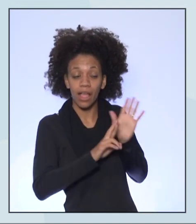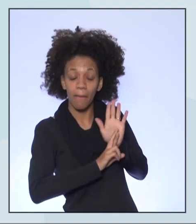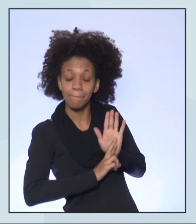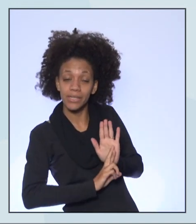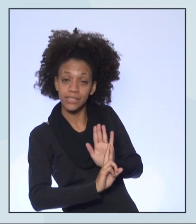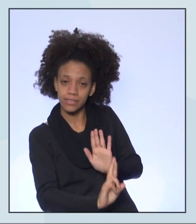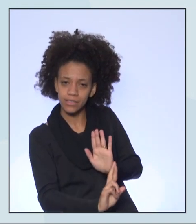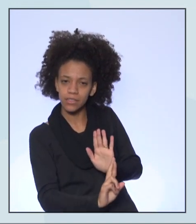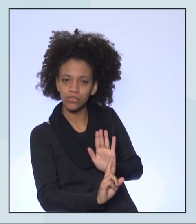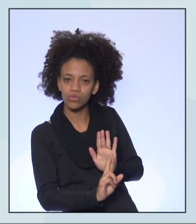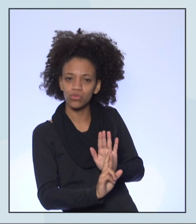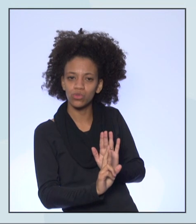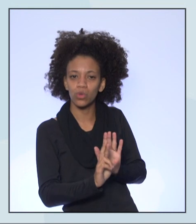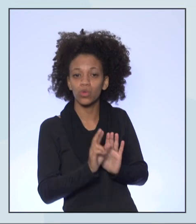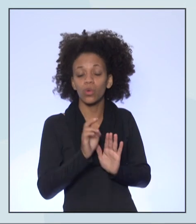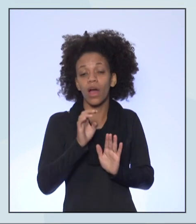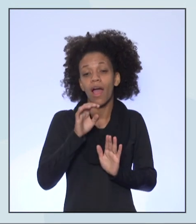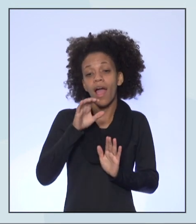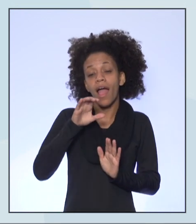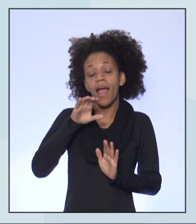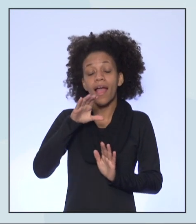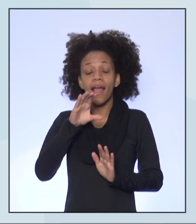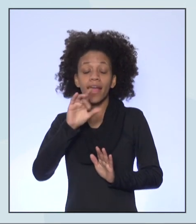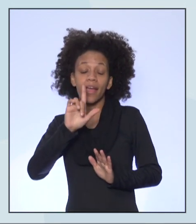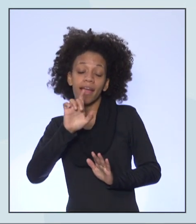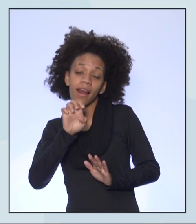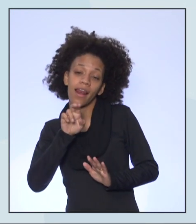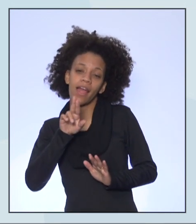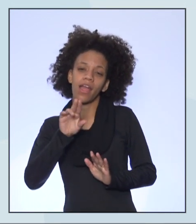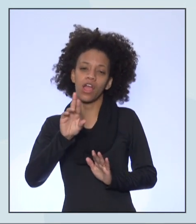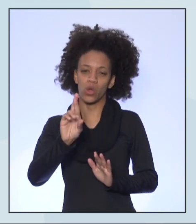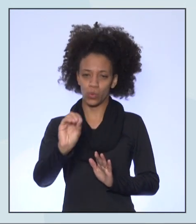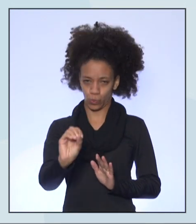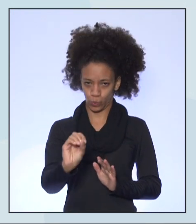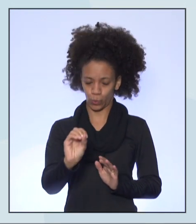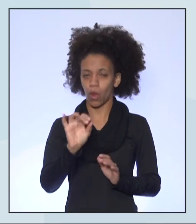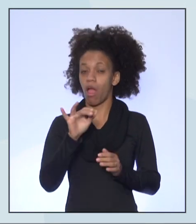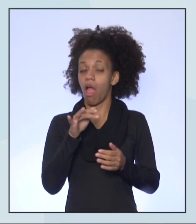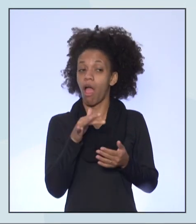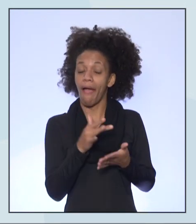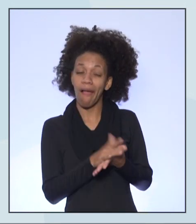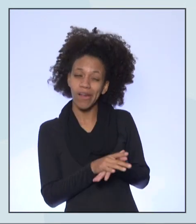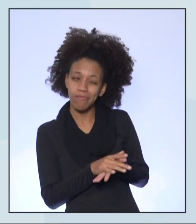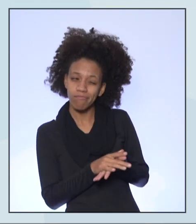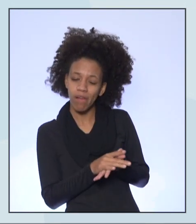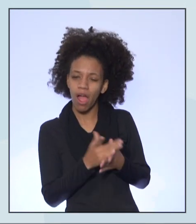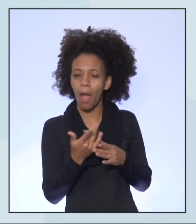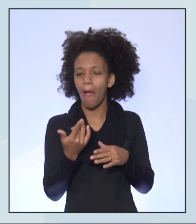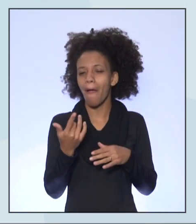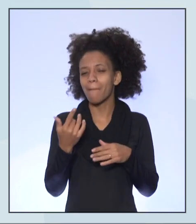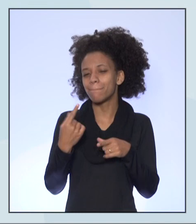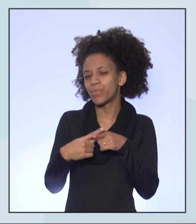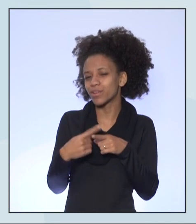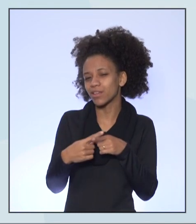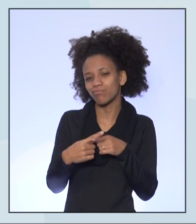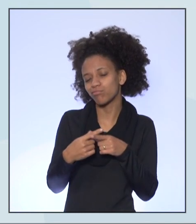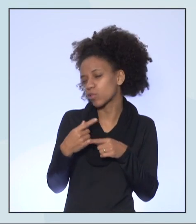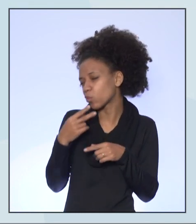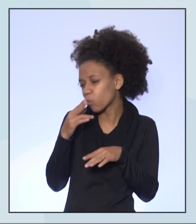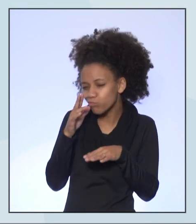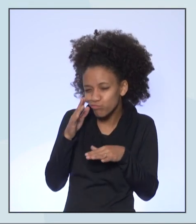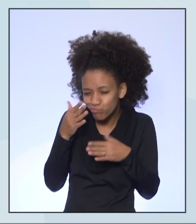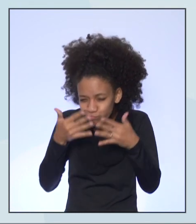representantes do clero. São representantes do clero. É porque provavelmente eles não conseguiram ver os detalhes da imagem,